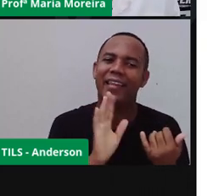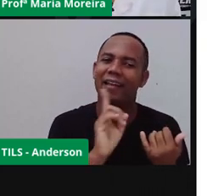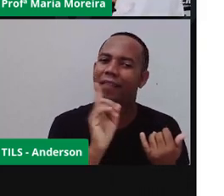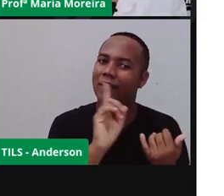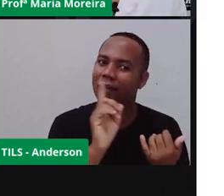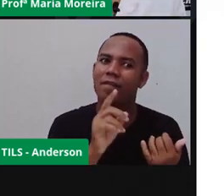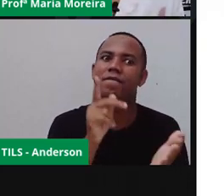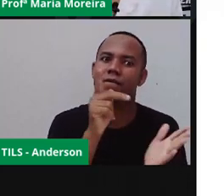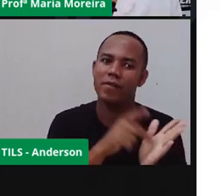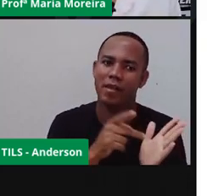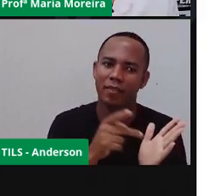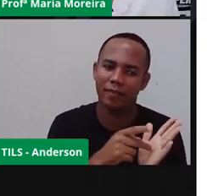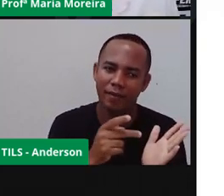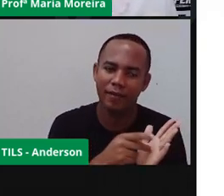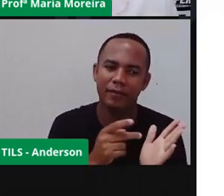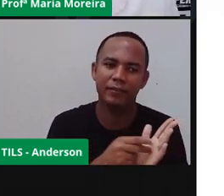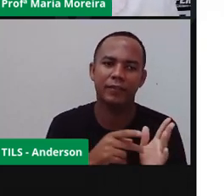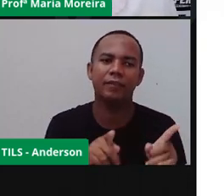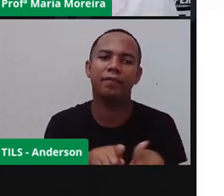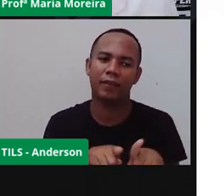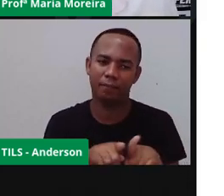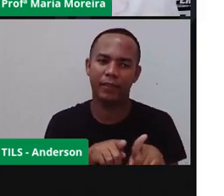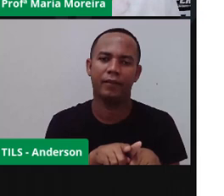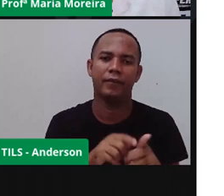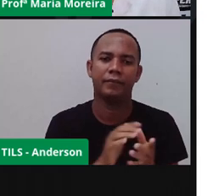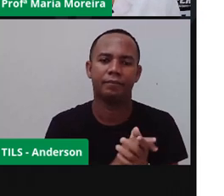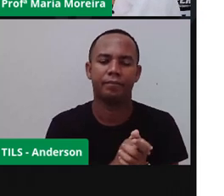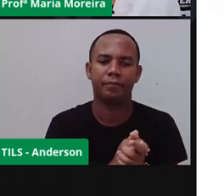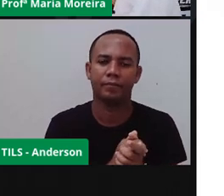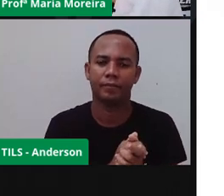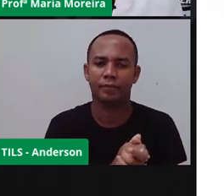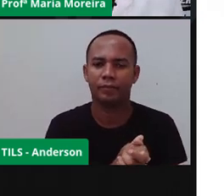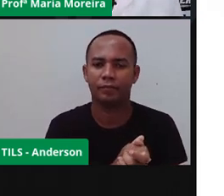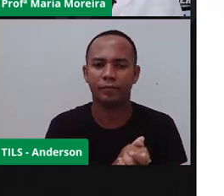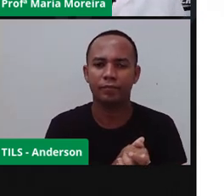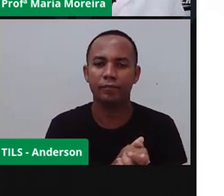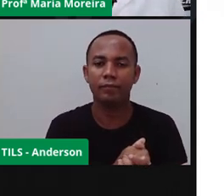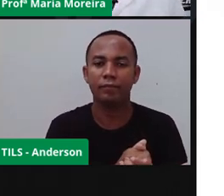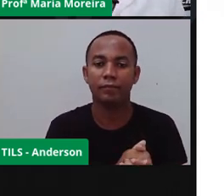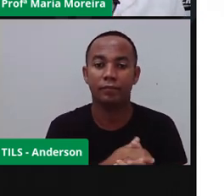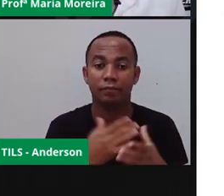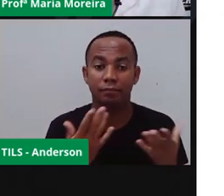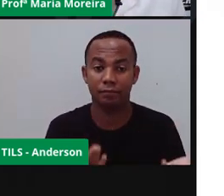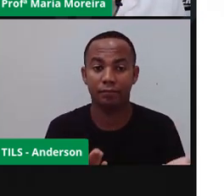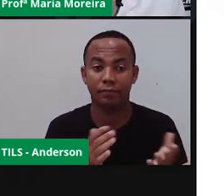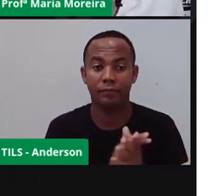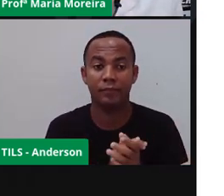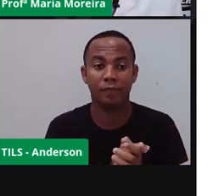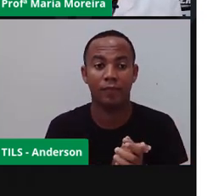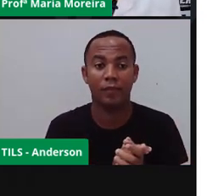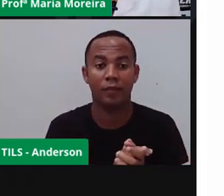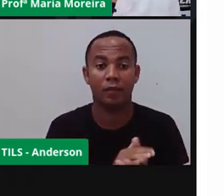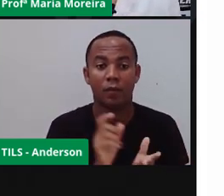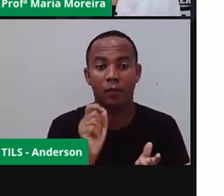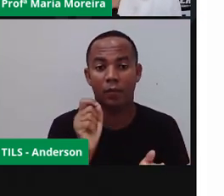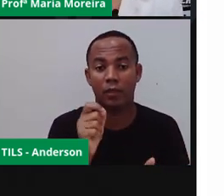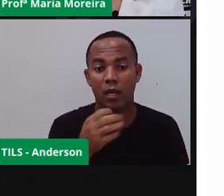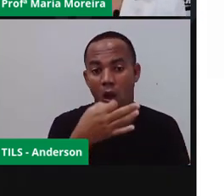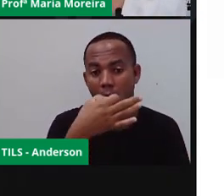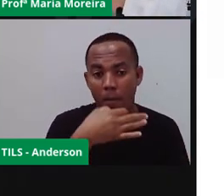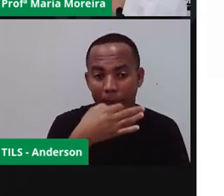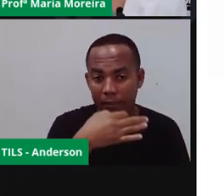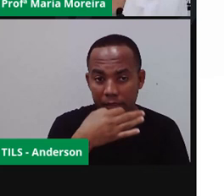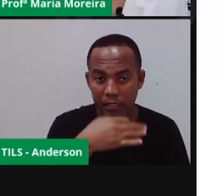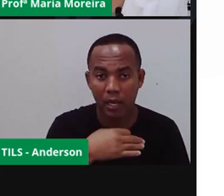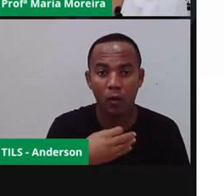falando a verdade fazendo uma gracinha para não ofender tanto, né? Bom, e a charge, ela tem a